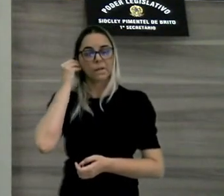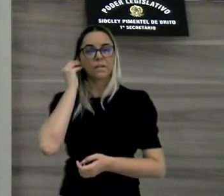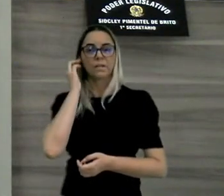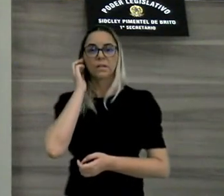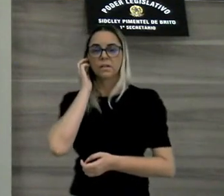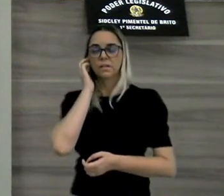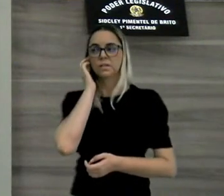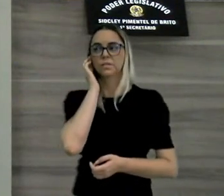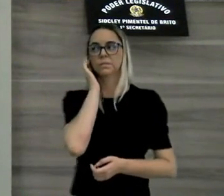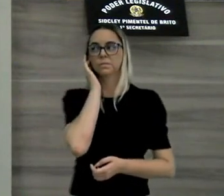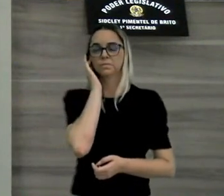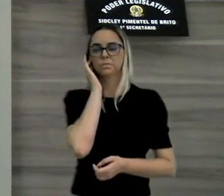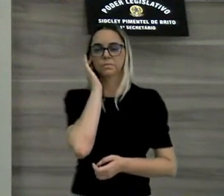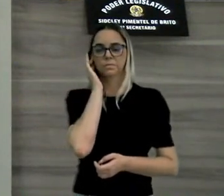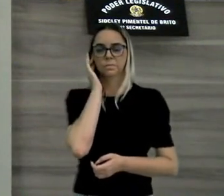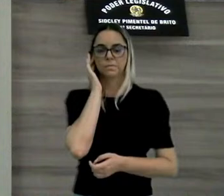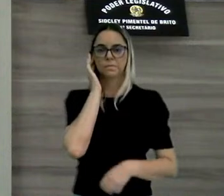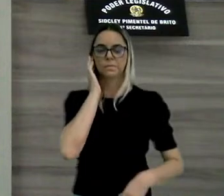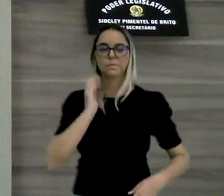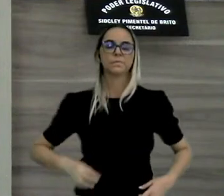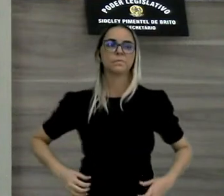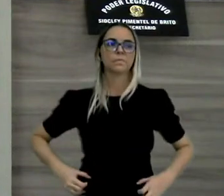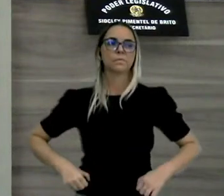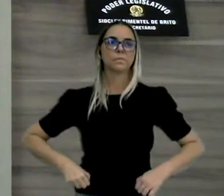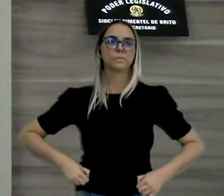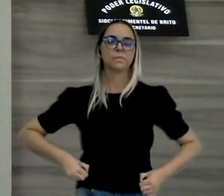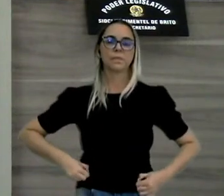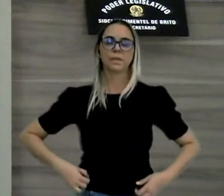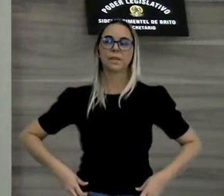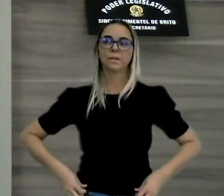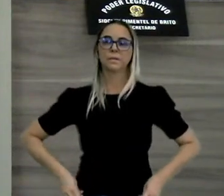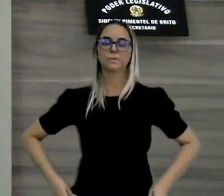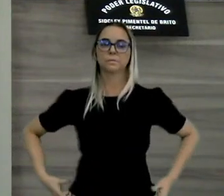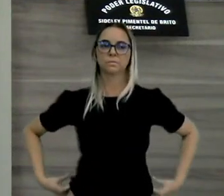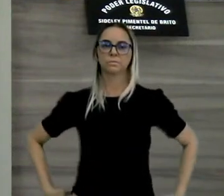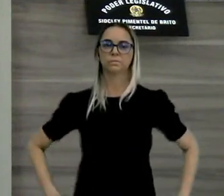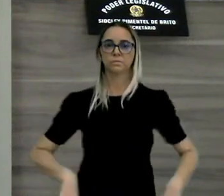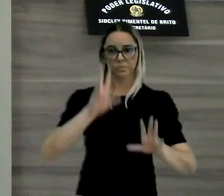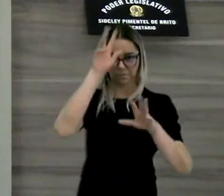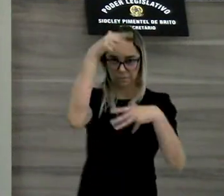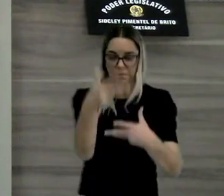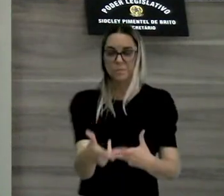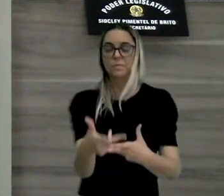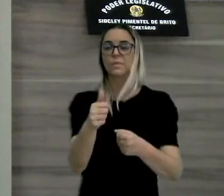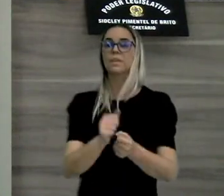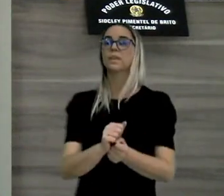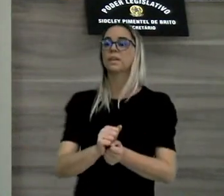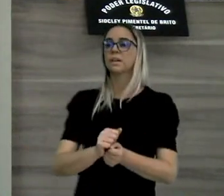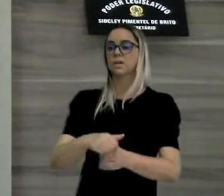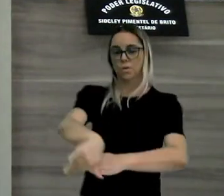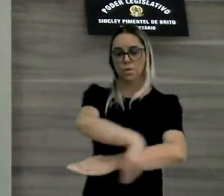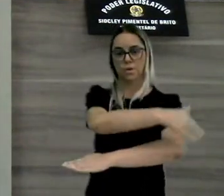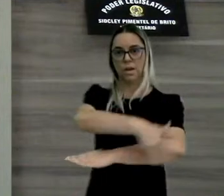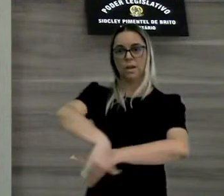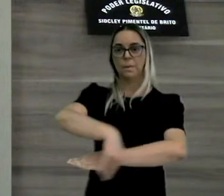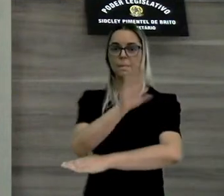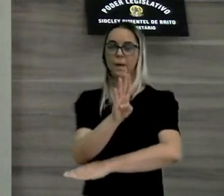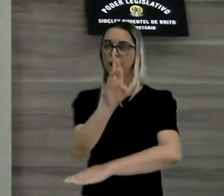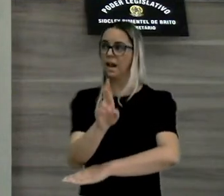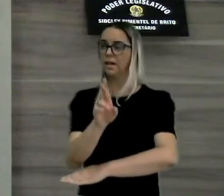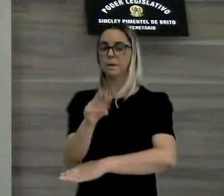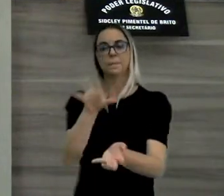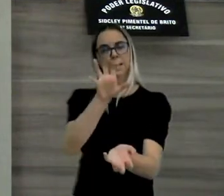44/22 prezados a ouvidoria do departamento de estrad de Rodagem de Pernambuco agradece a manifestação e